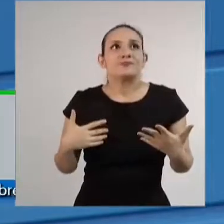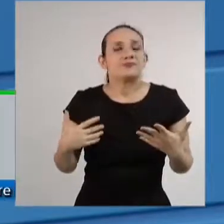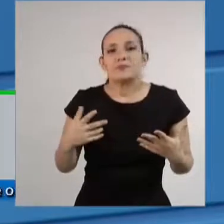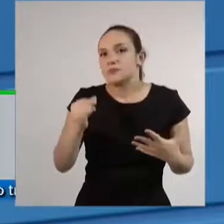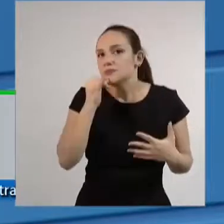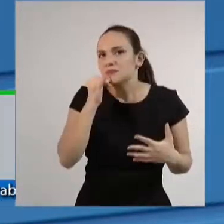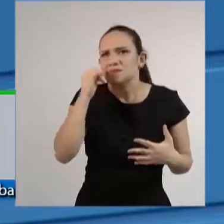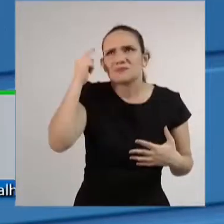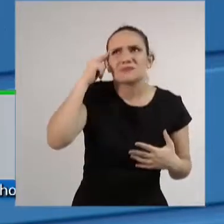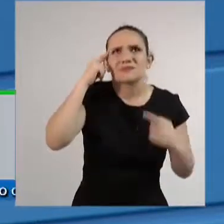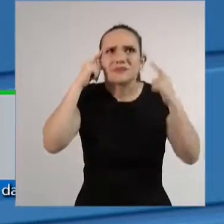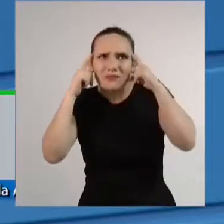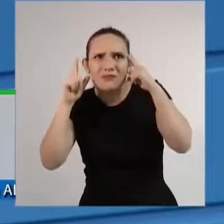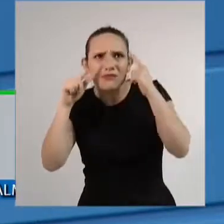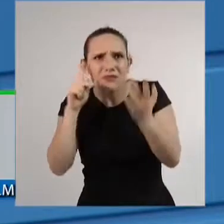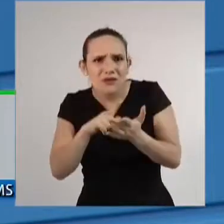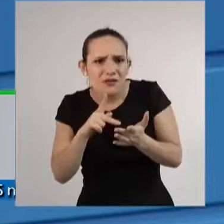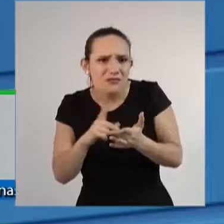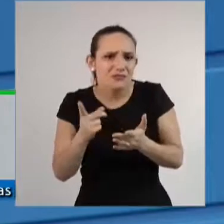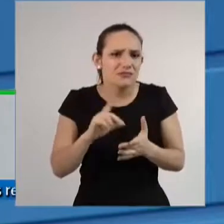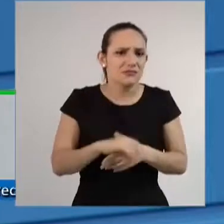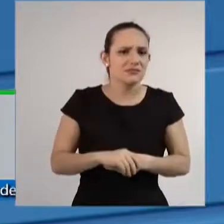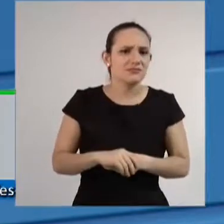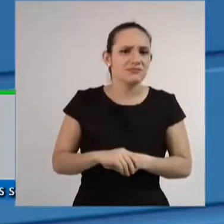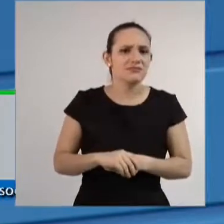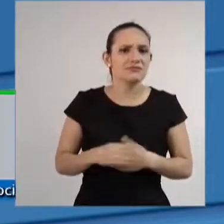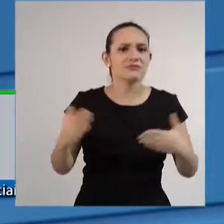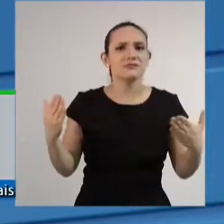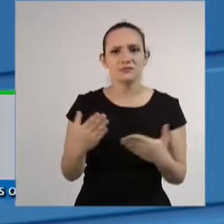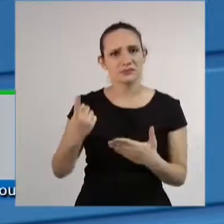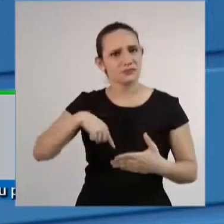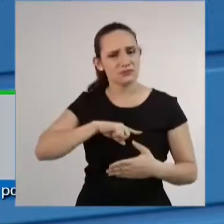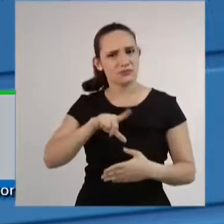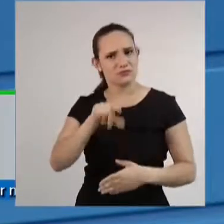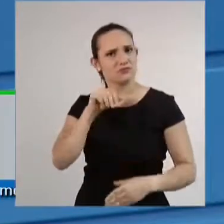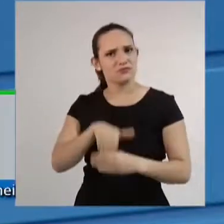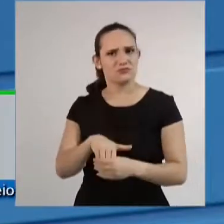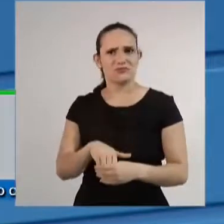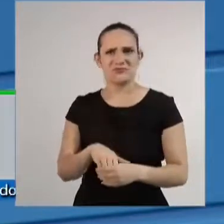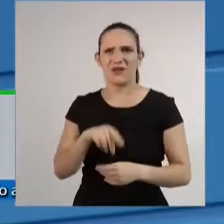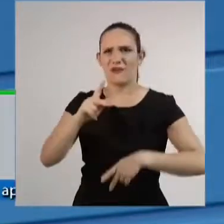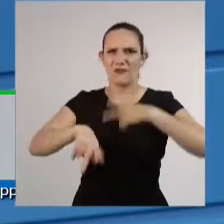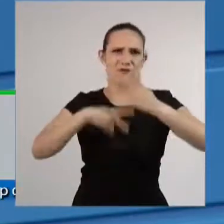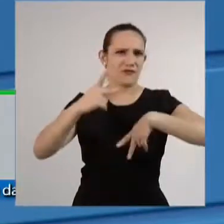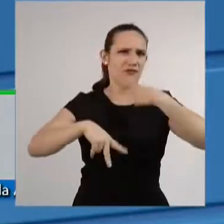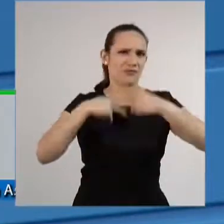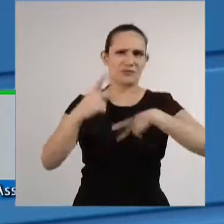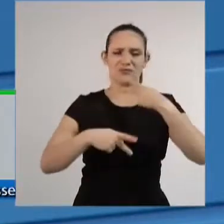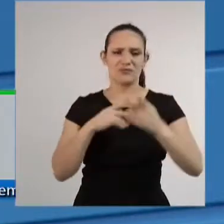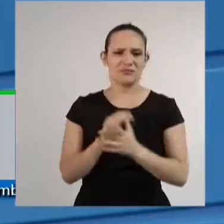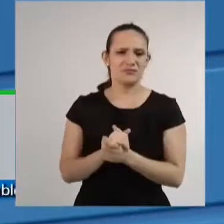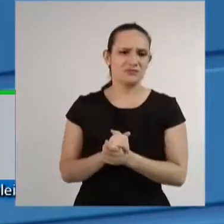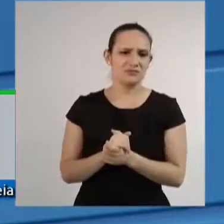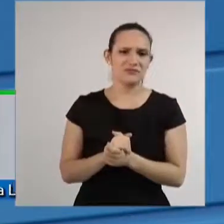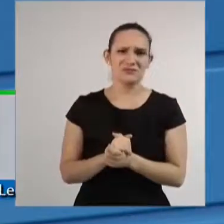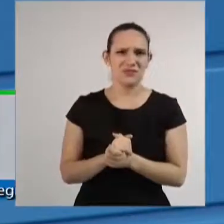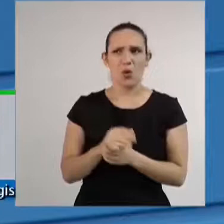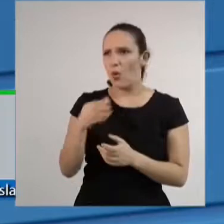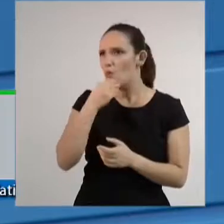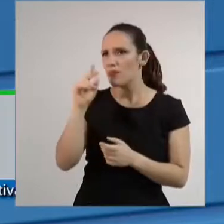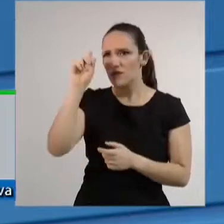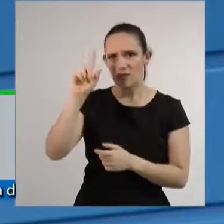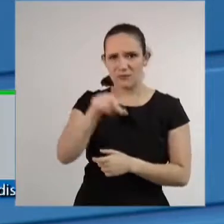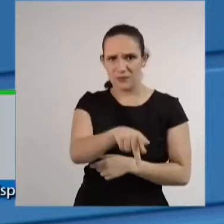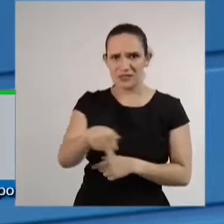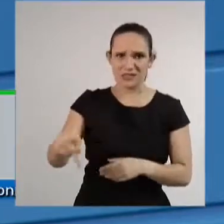ideia, por aquilo que foi consagrado ultimamente nas urnas, pelo discurso com o qual se ganhou as eleições. Espero que,